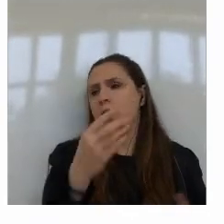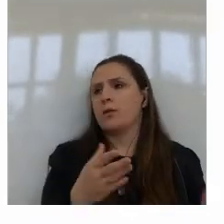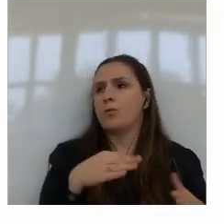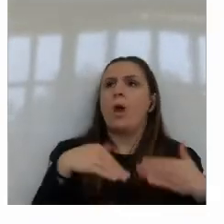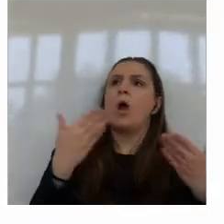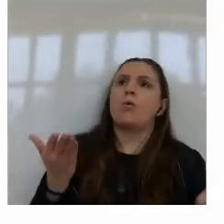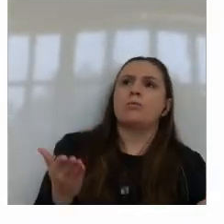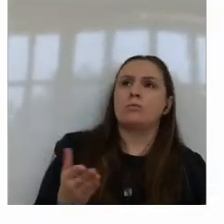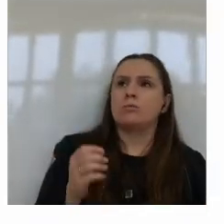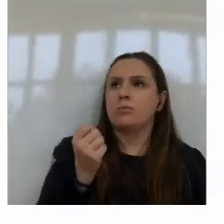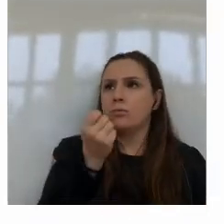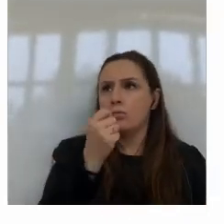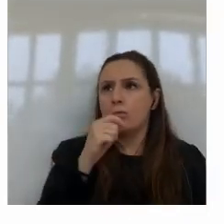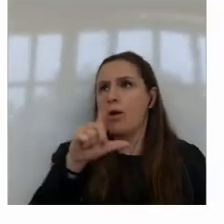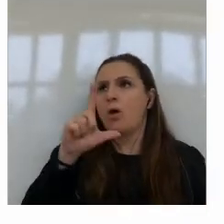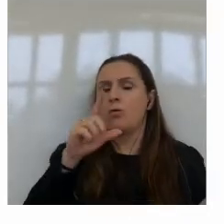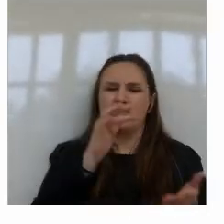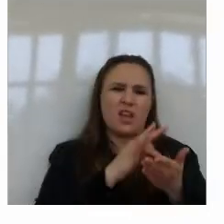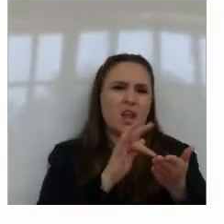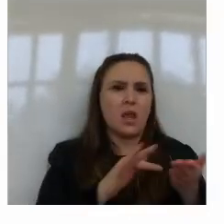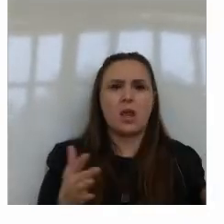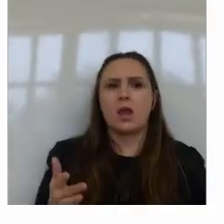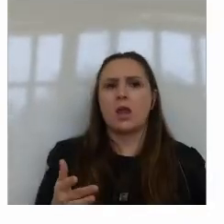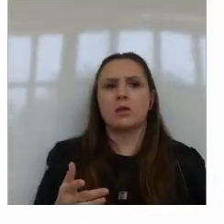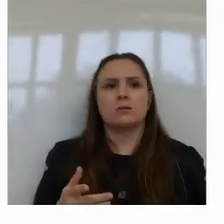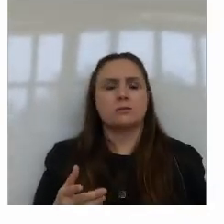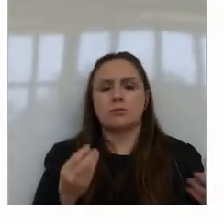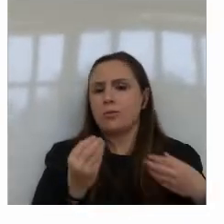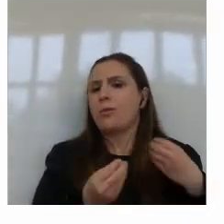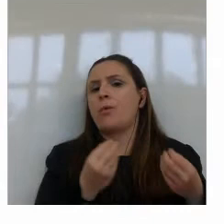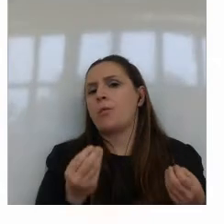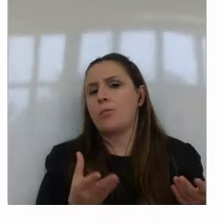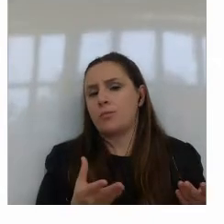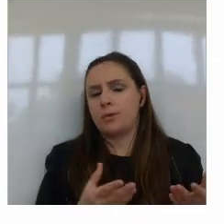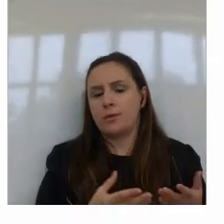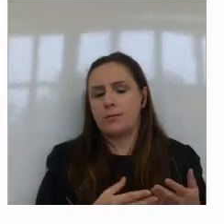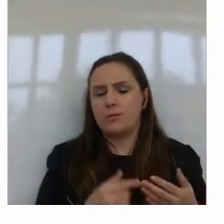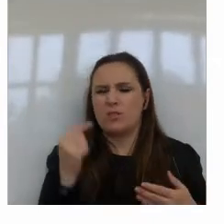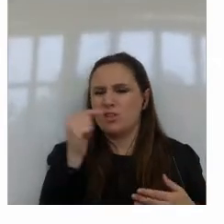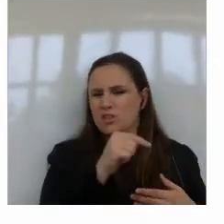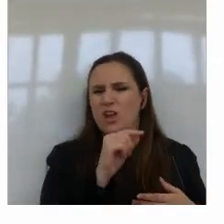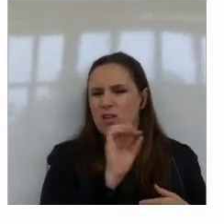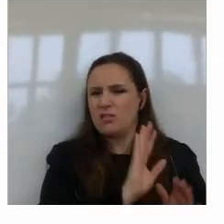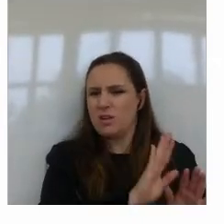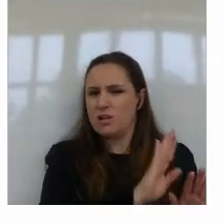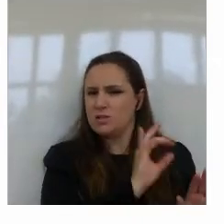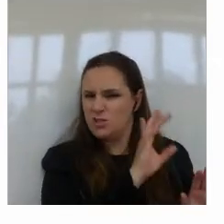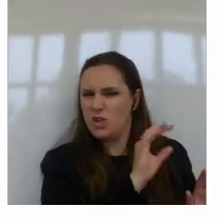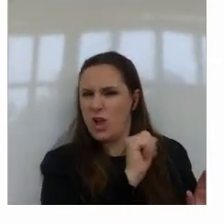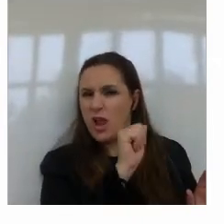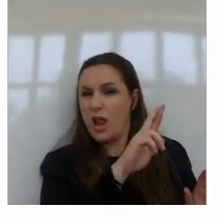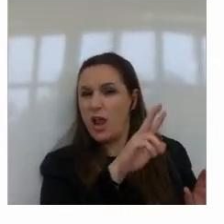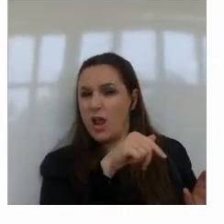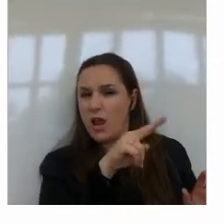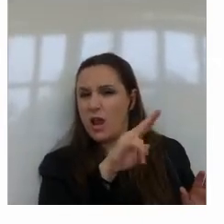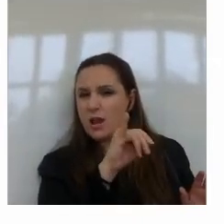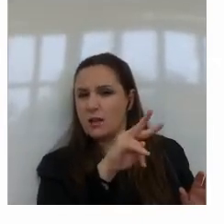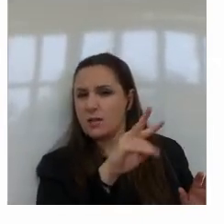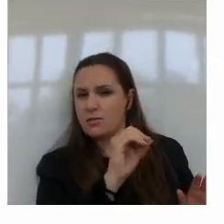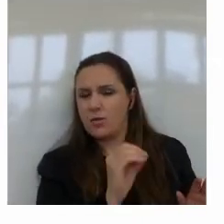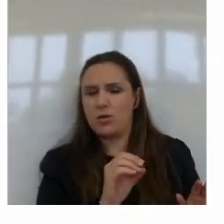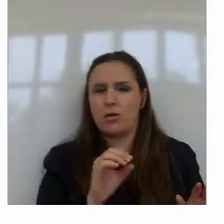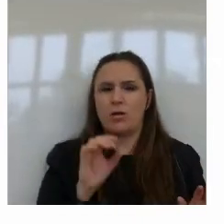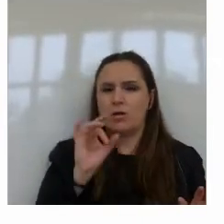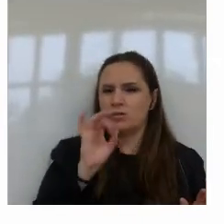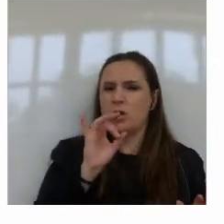arquivos. O professor pode especificar que tipo de arquivos, que tipo de texto quer, em que material. Vamos deixar aqui